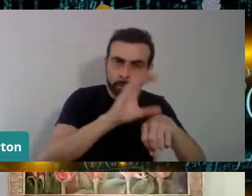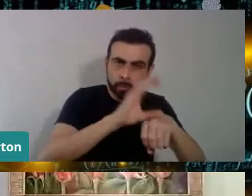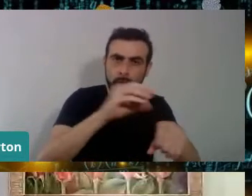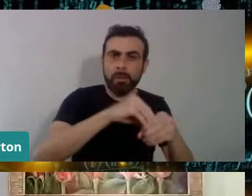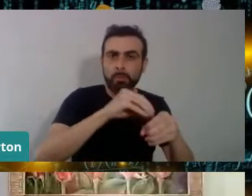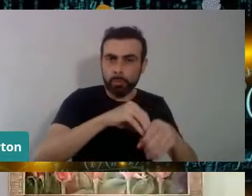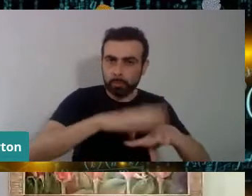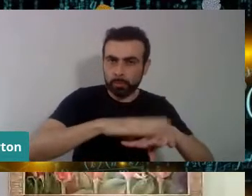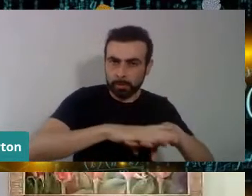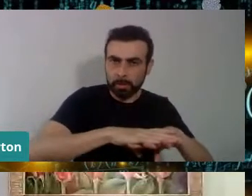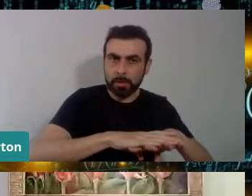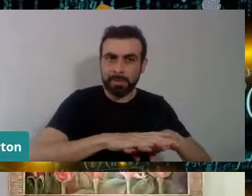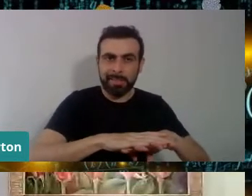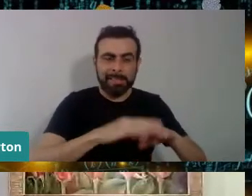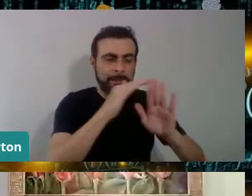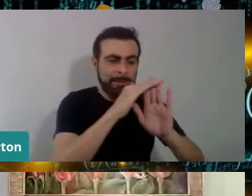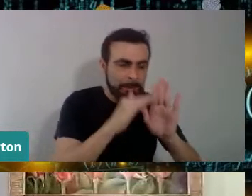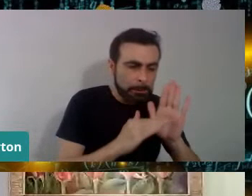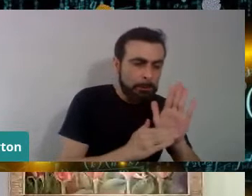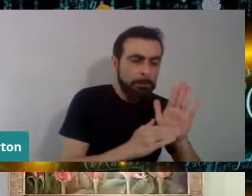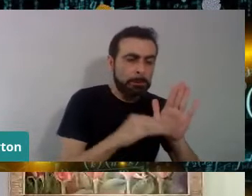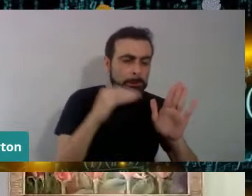difícil. Havia